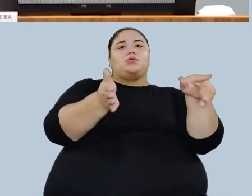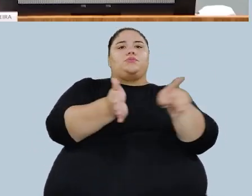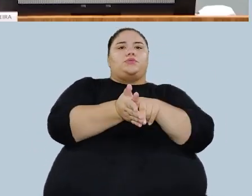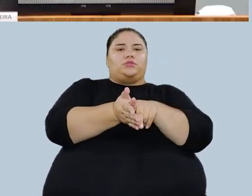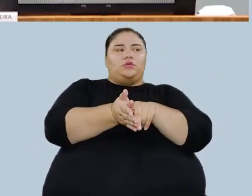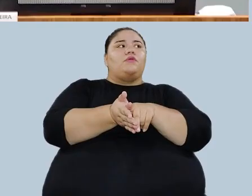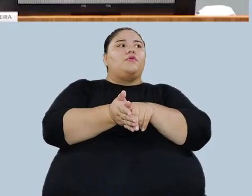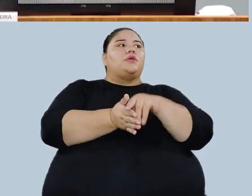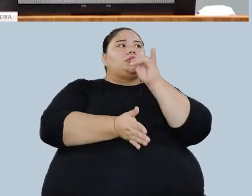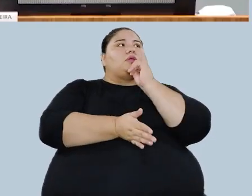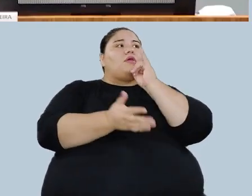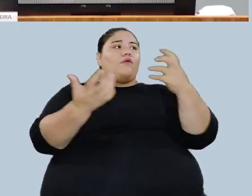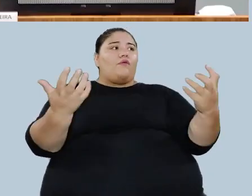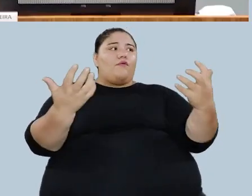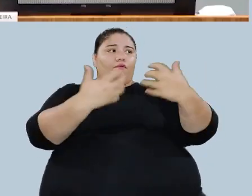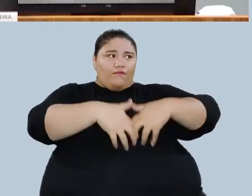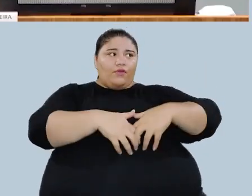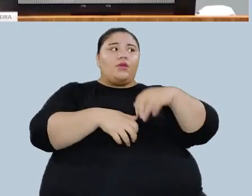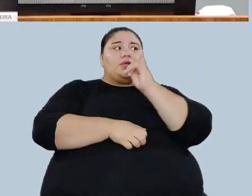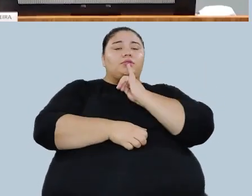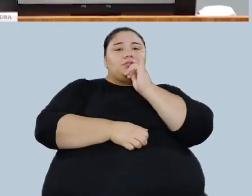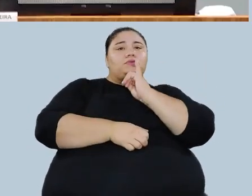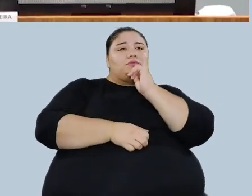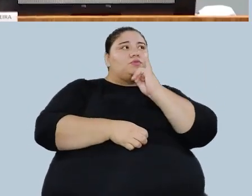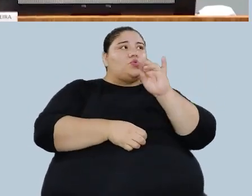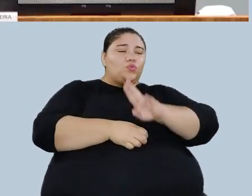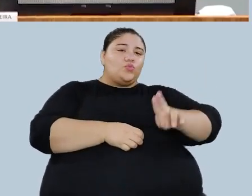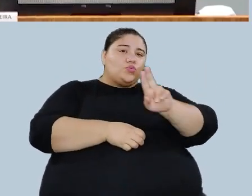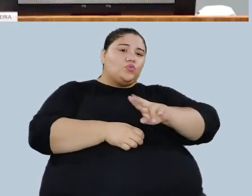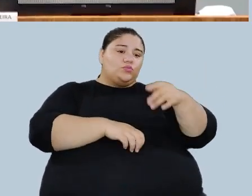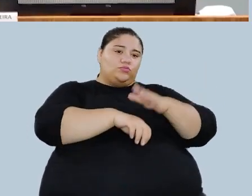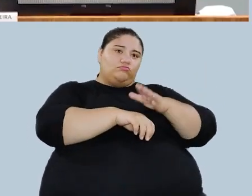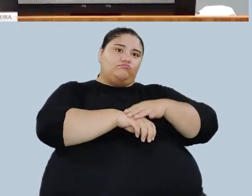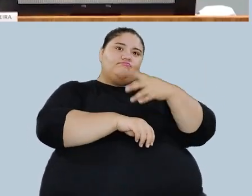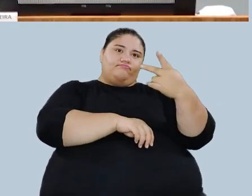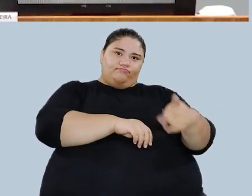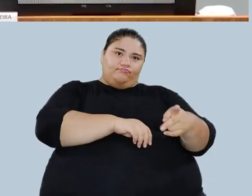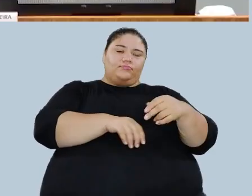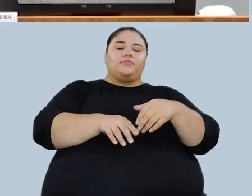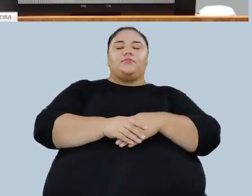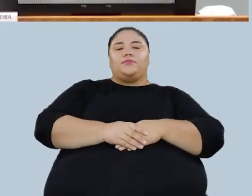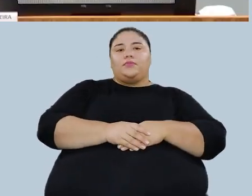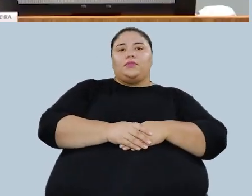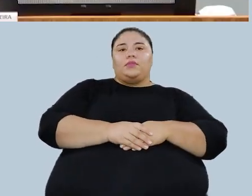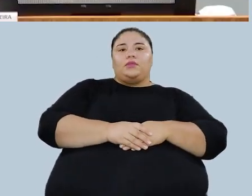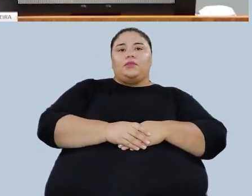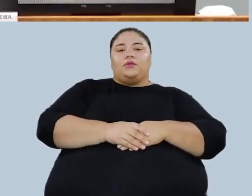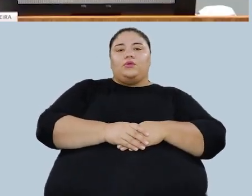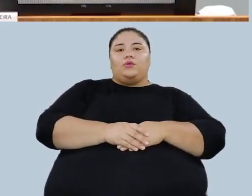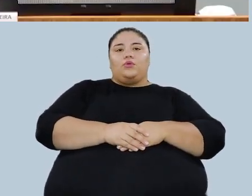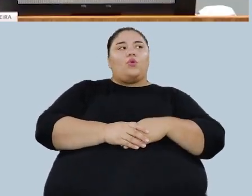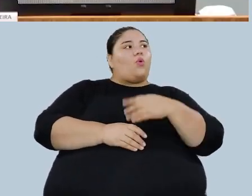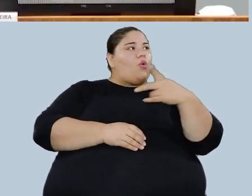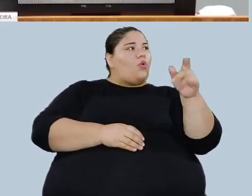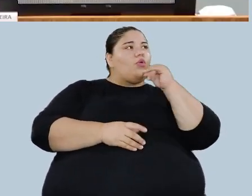específico. Estará no regime específico se estiver funcionando como instituição financeira ou como uma das suas equivalentes, né? E